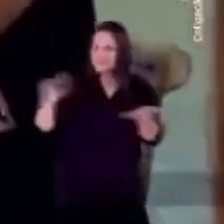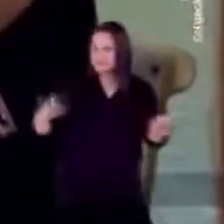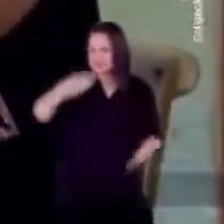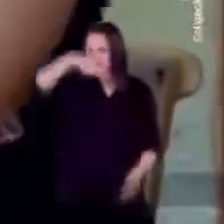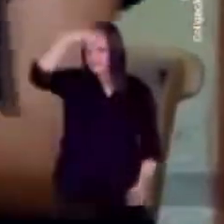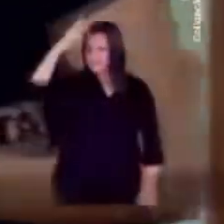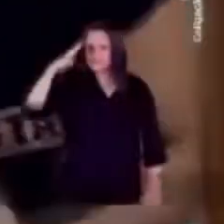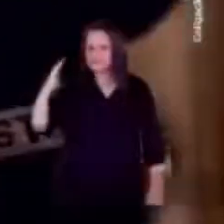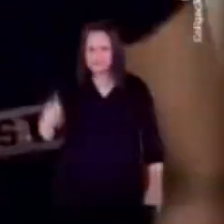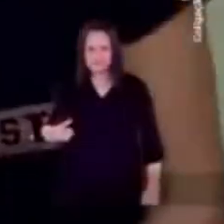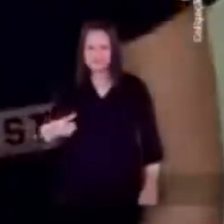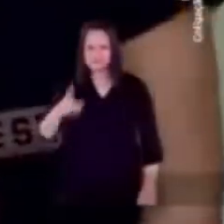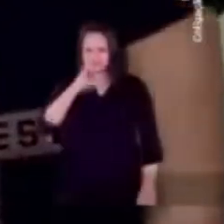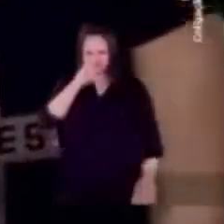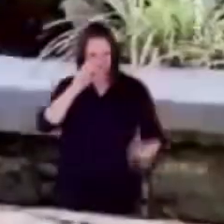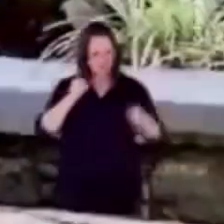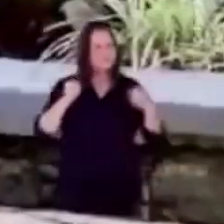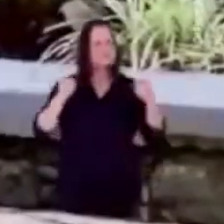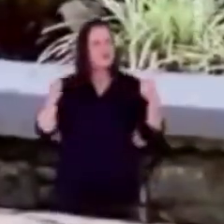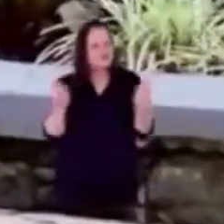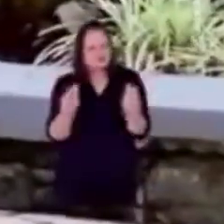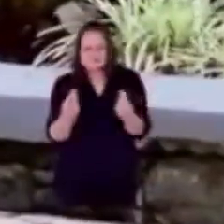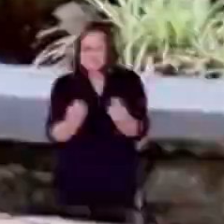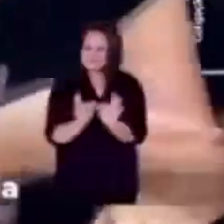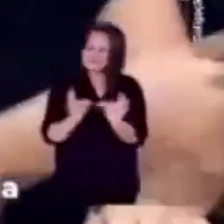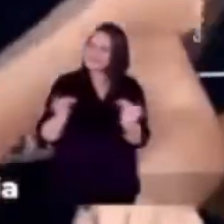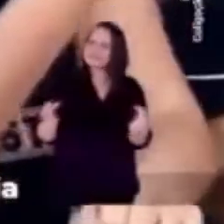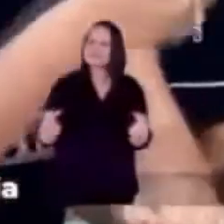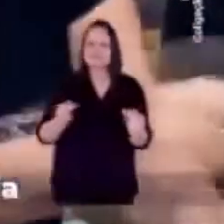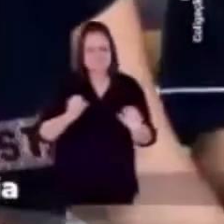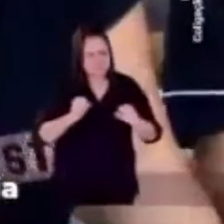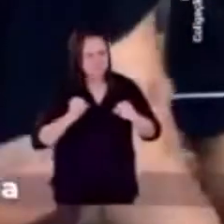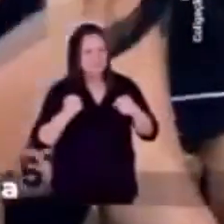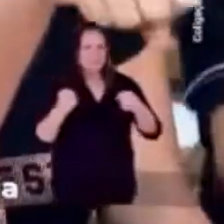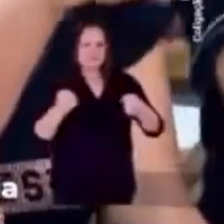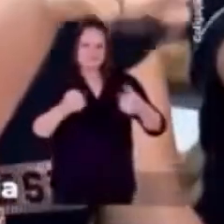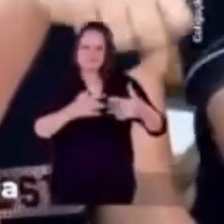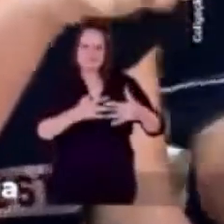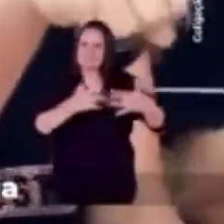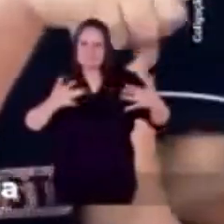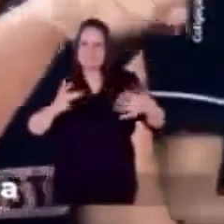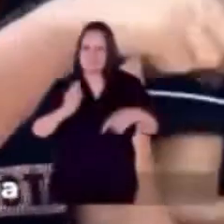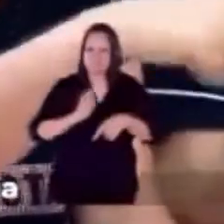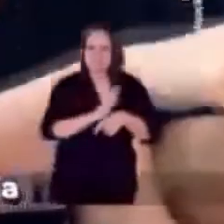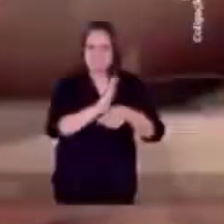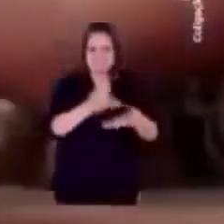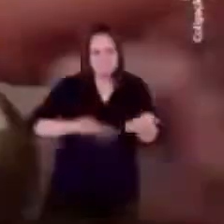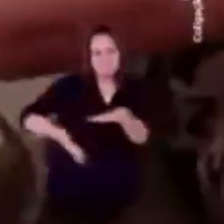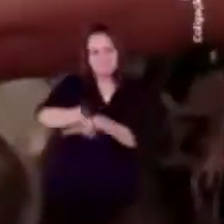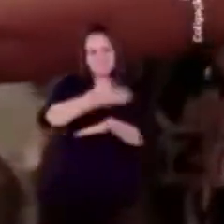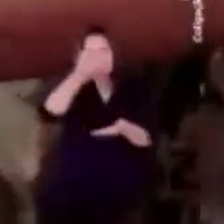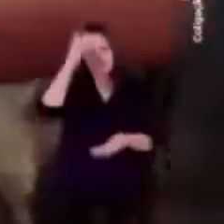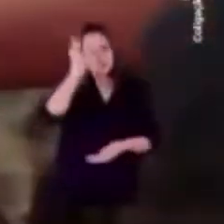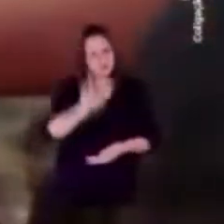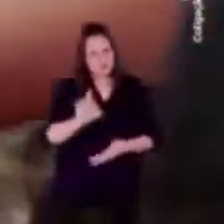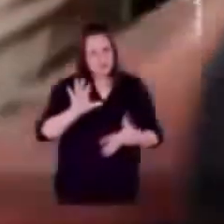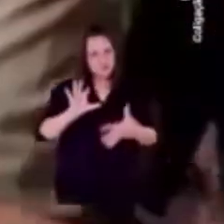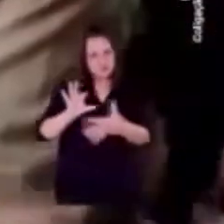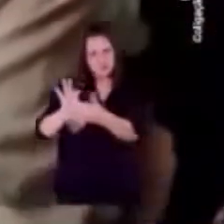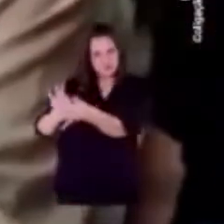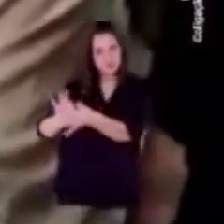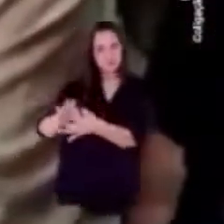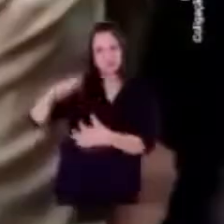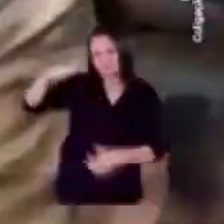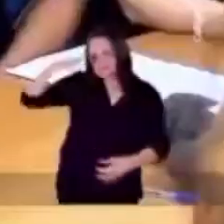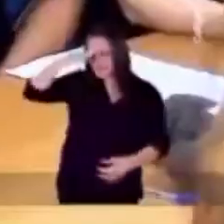Michele Bolsonaro, mulher forte e sensível, dedicada à causa das pessoas com deficiência e que estará junto com